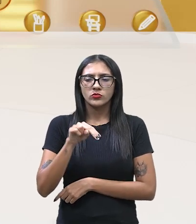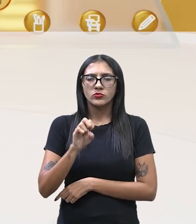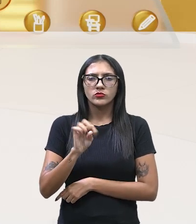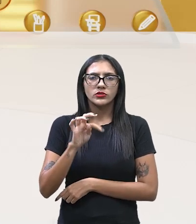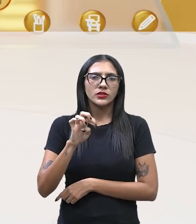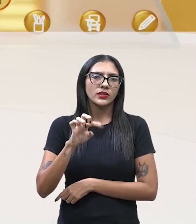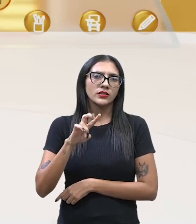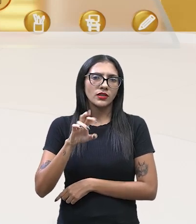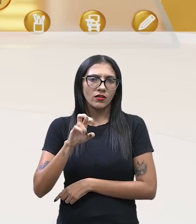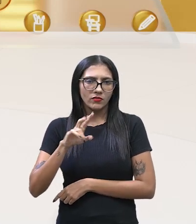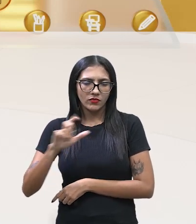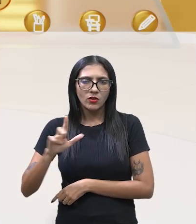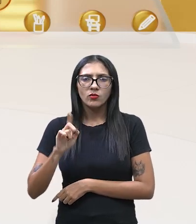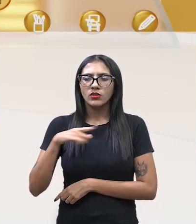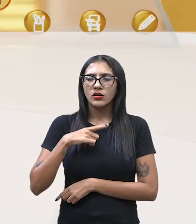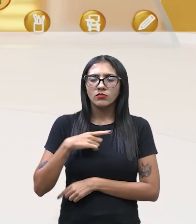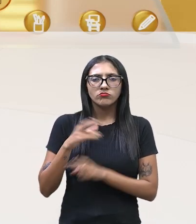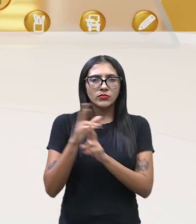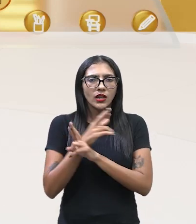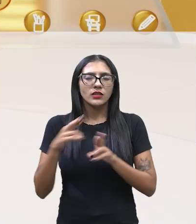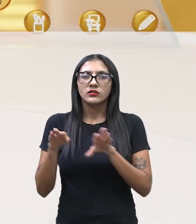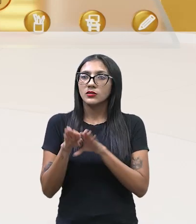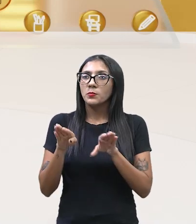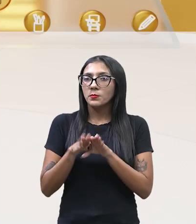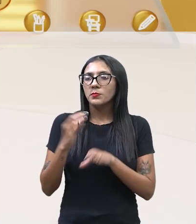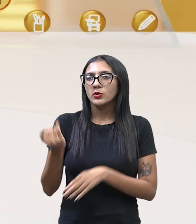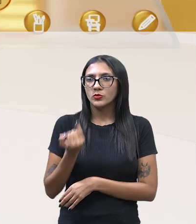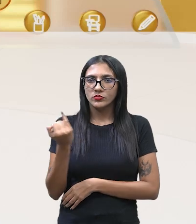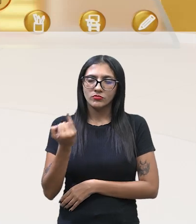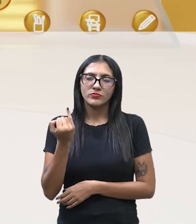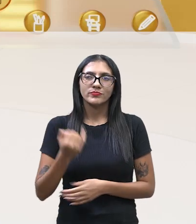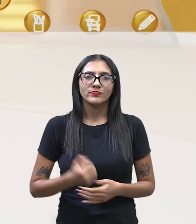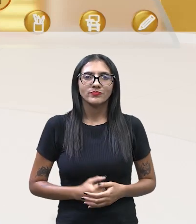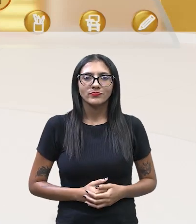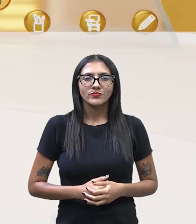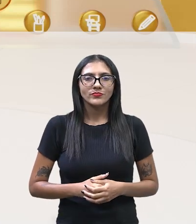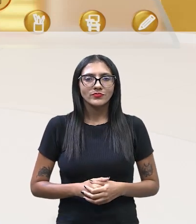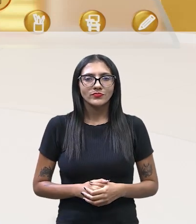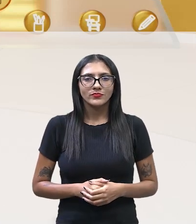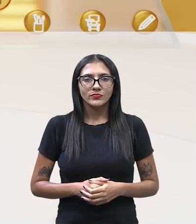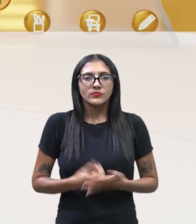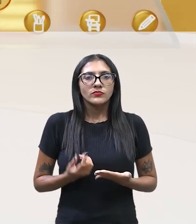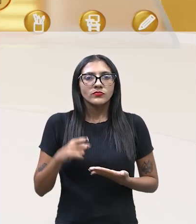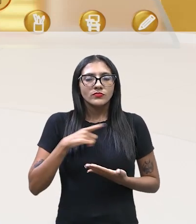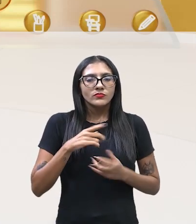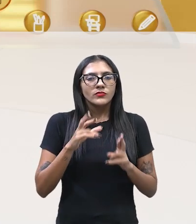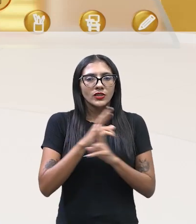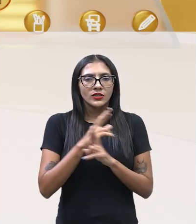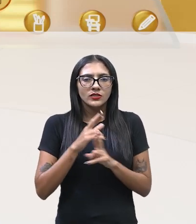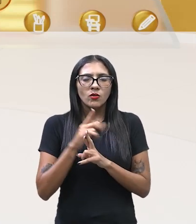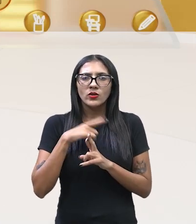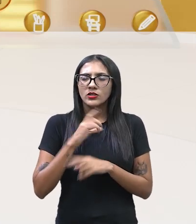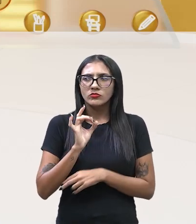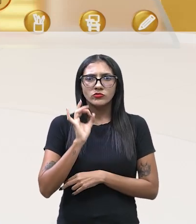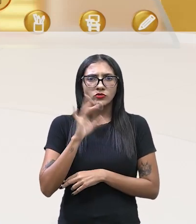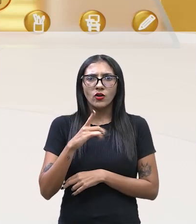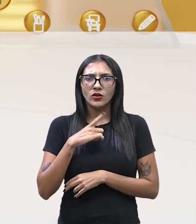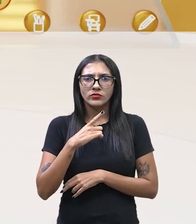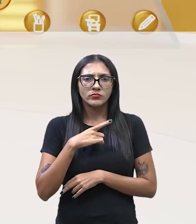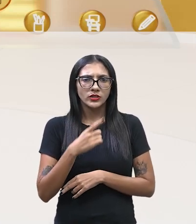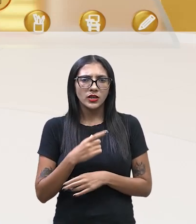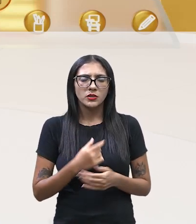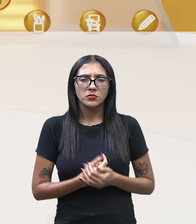também, né? Como a gente falou, o empreendedorismo de impacto social, ele não lança a mão desses